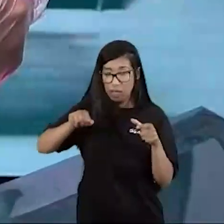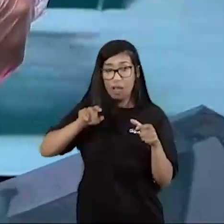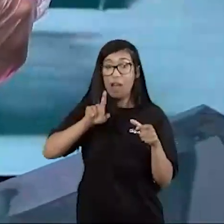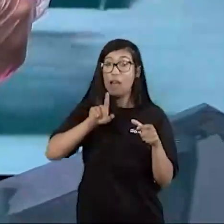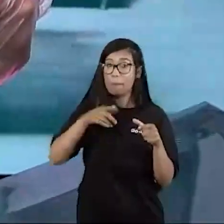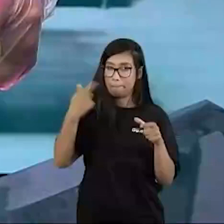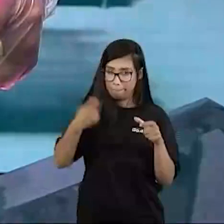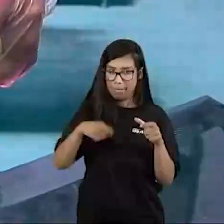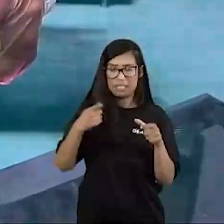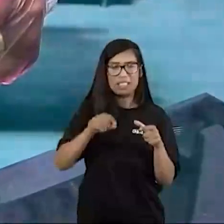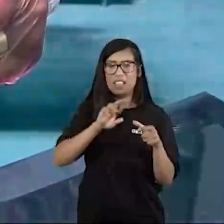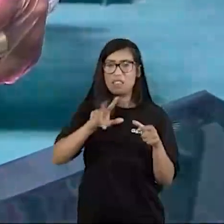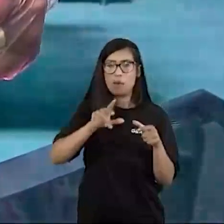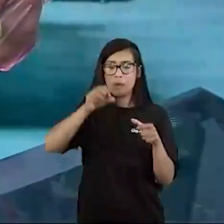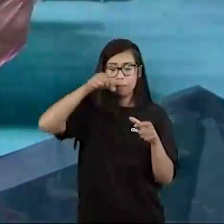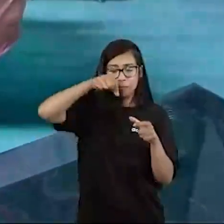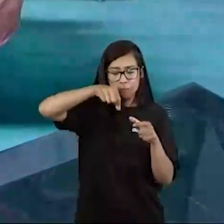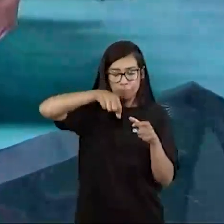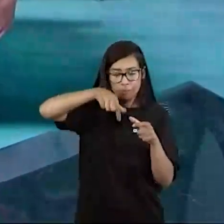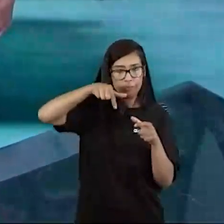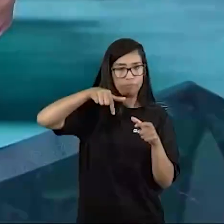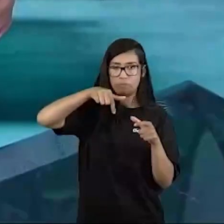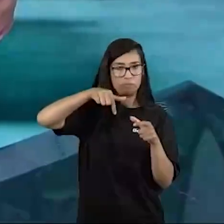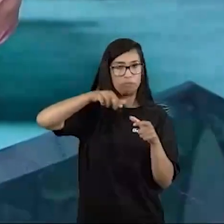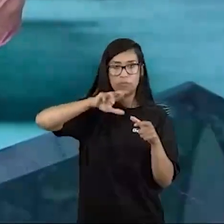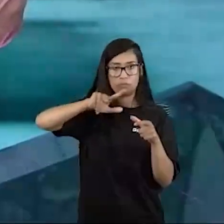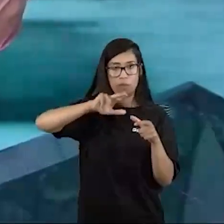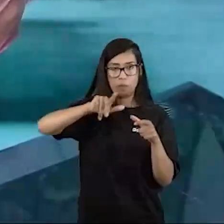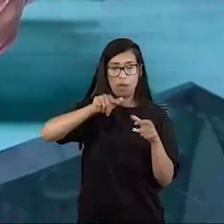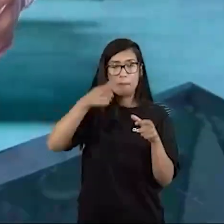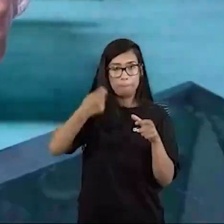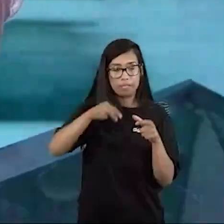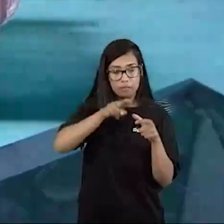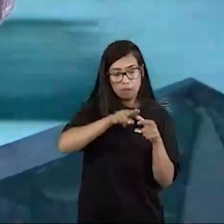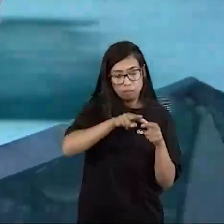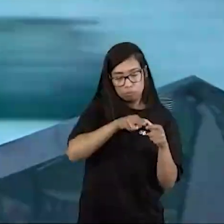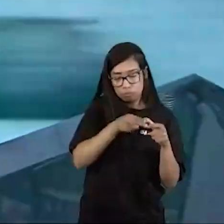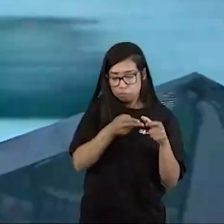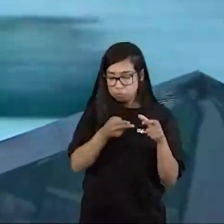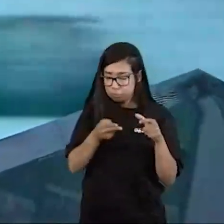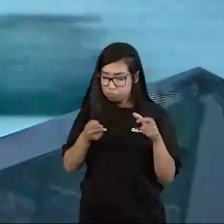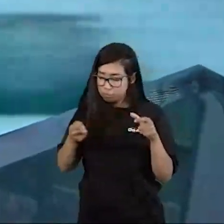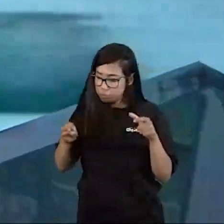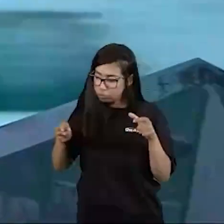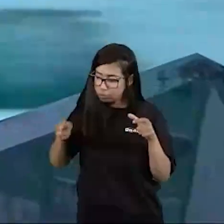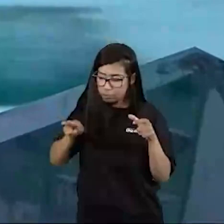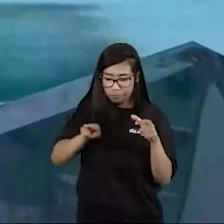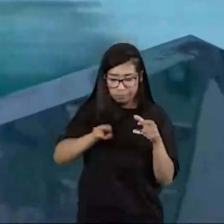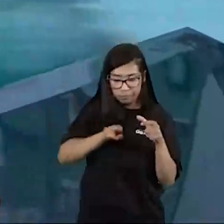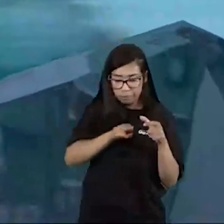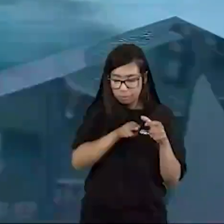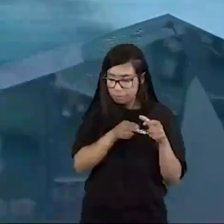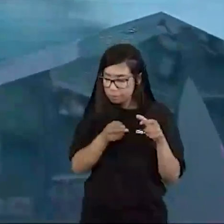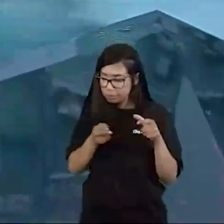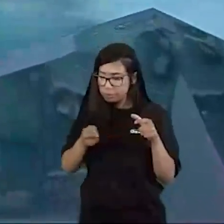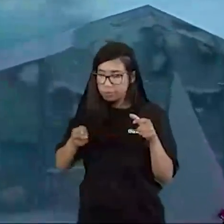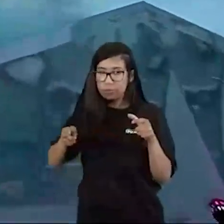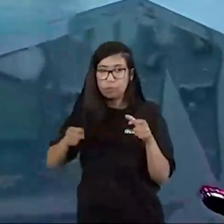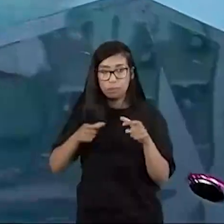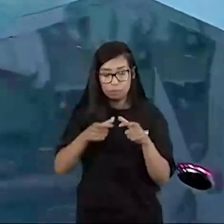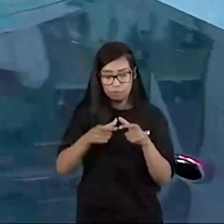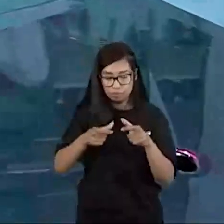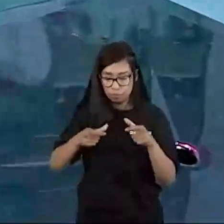esses aglomerados celulares são ruins de serem visualizados na citologia. Como eu já fiz uma lâmina que ficou